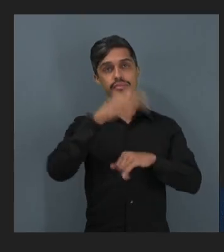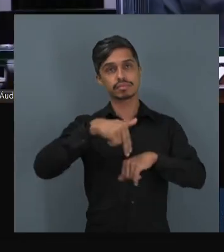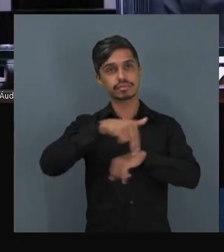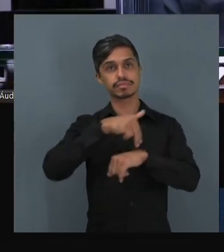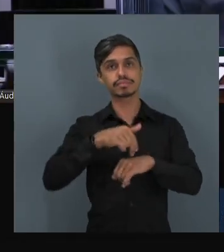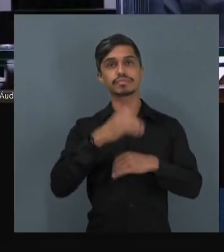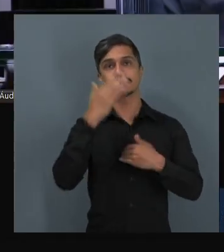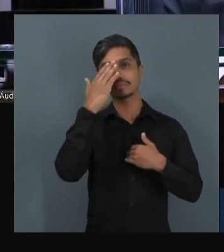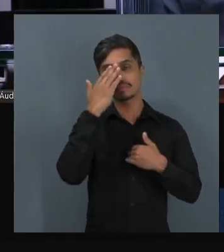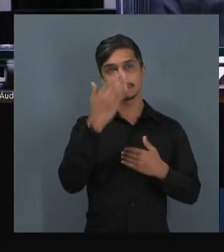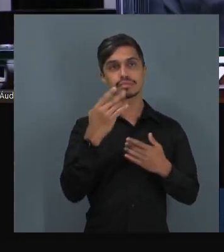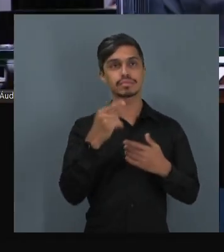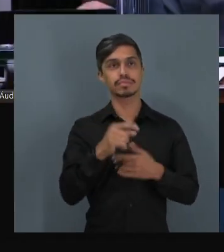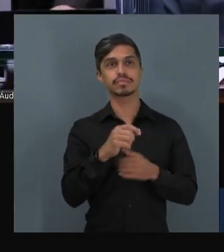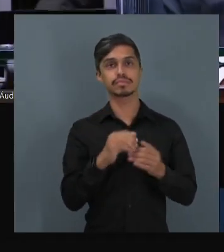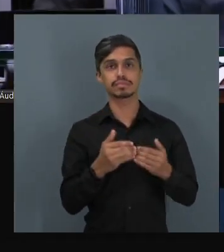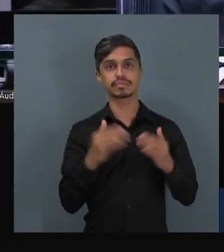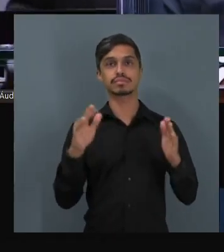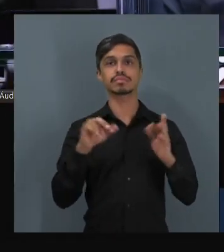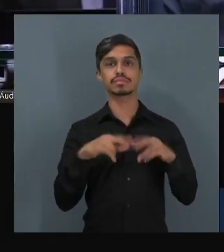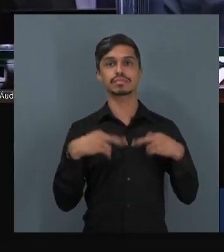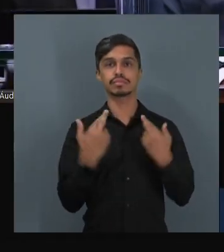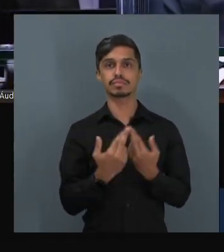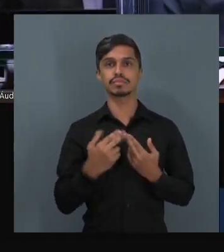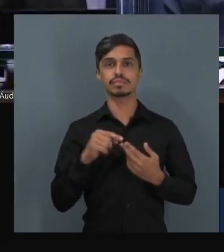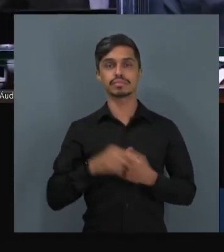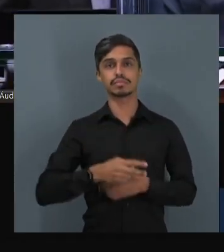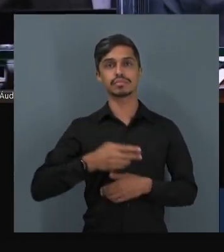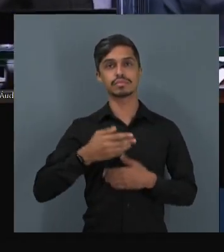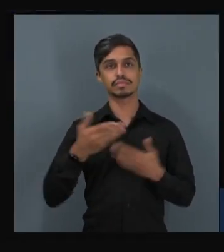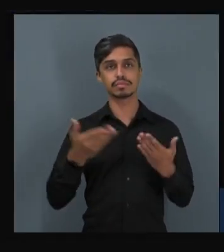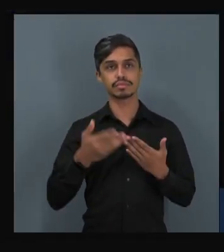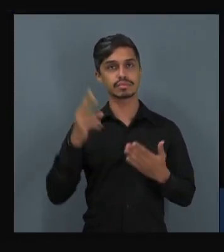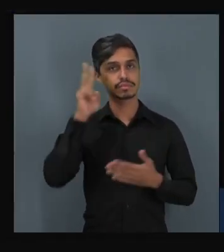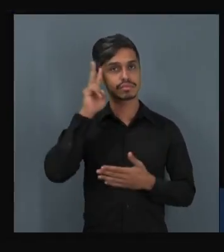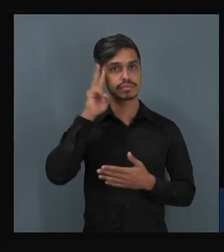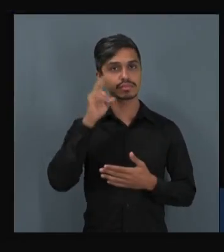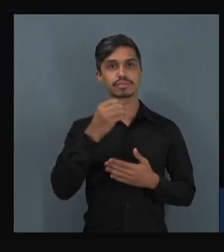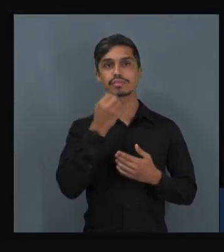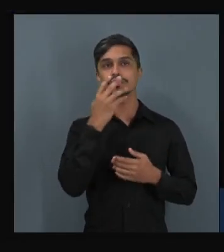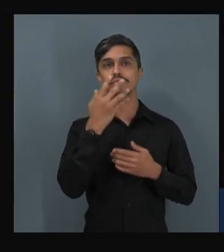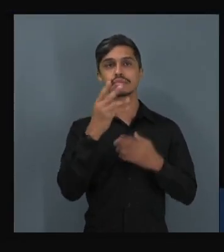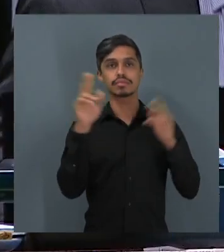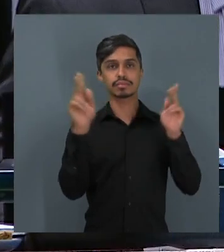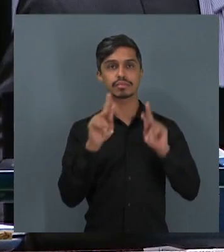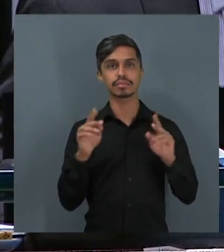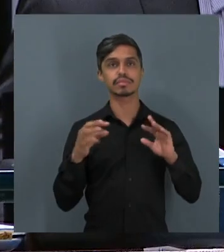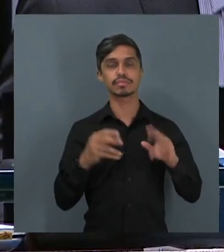Muito obrigado por o senhor ter aberto essa sessão na segunda-feira. Muita paz, ótima semana a todos.